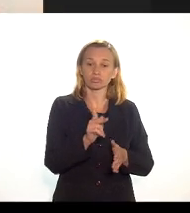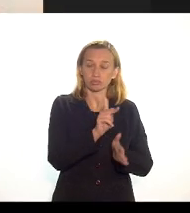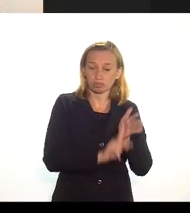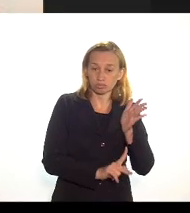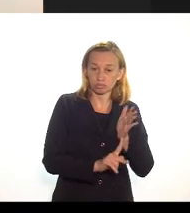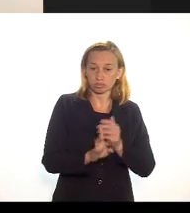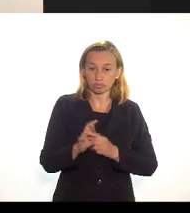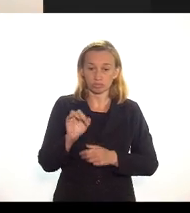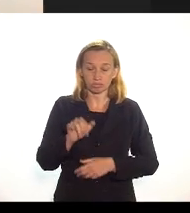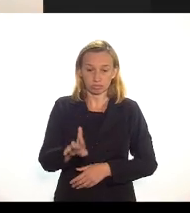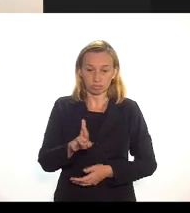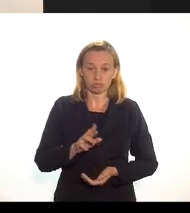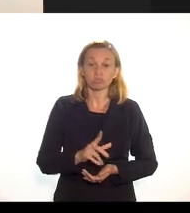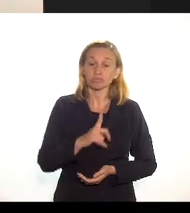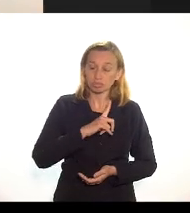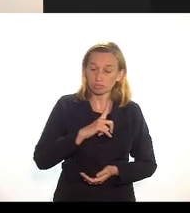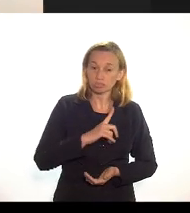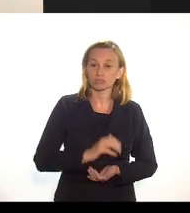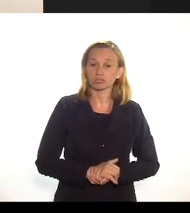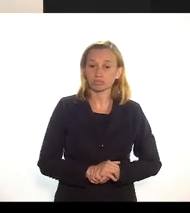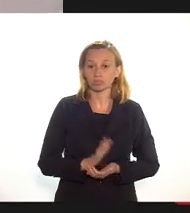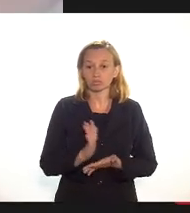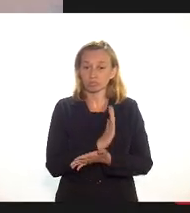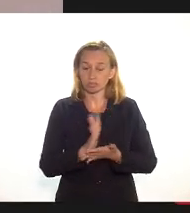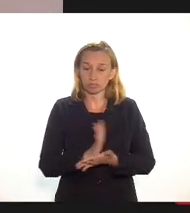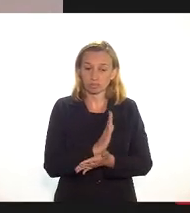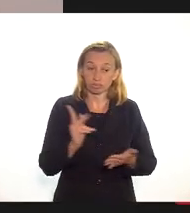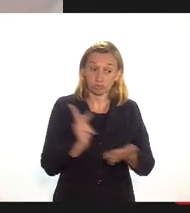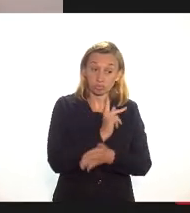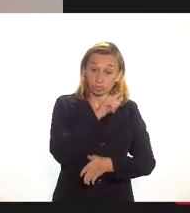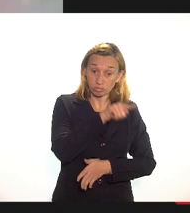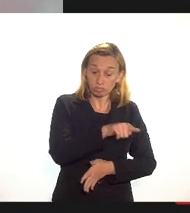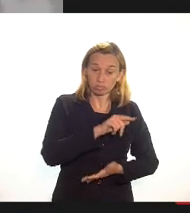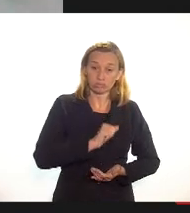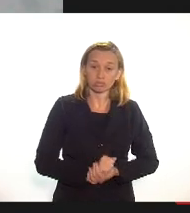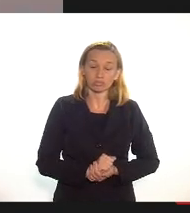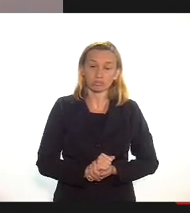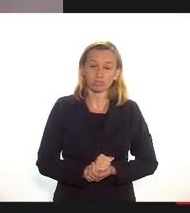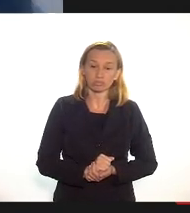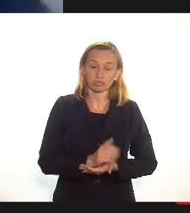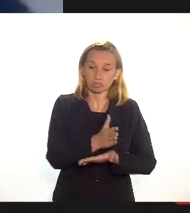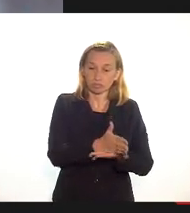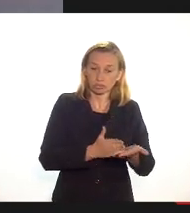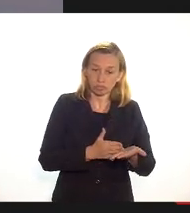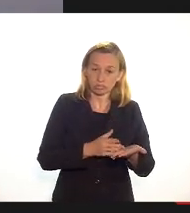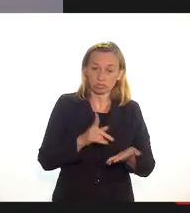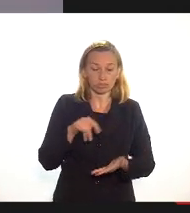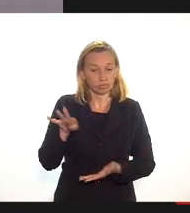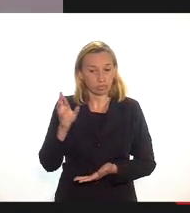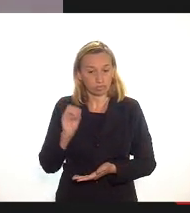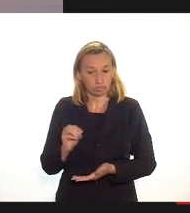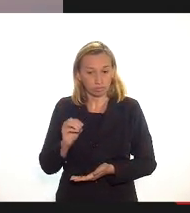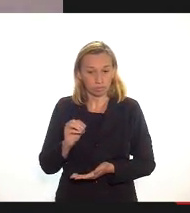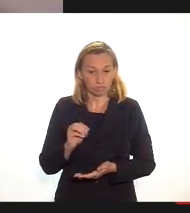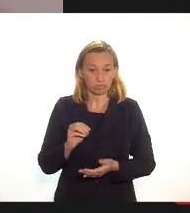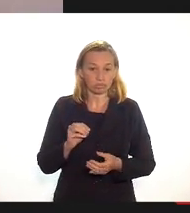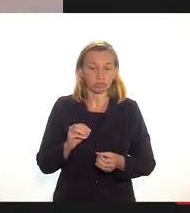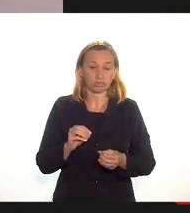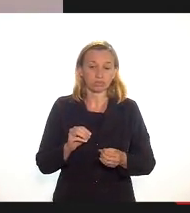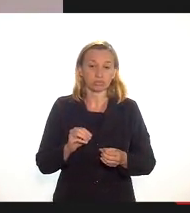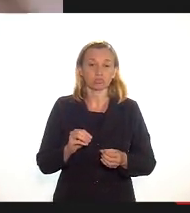gente possa ter conhecimento se existe alguma coisa perambulando por lá. É chamada divisão de patrimônio do Ministério da